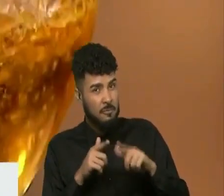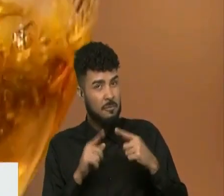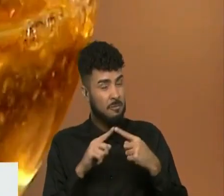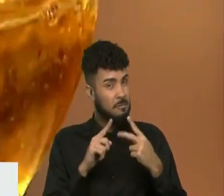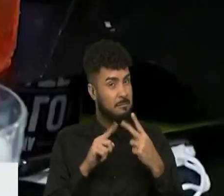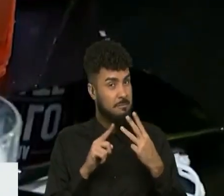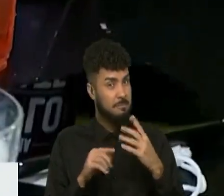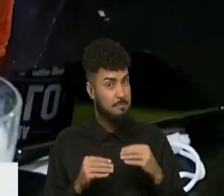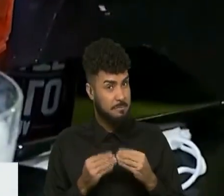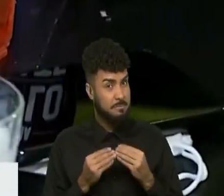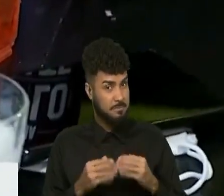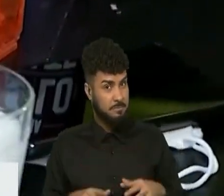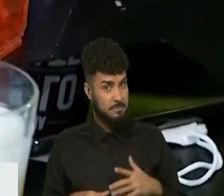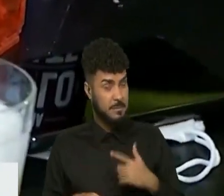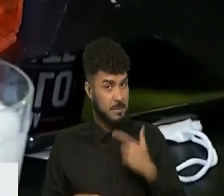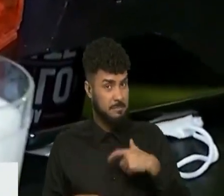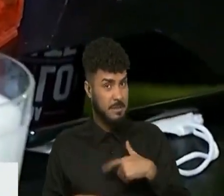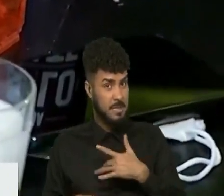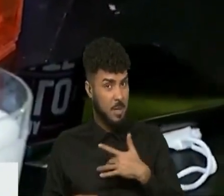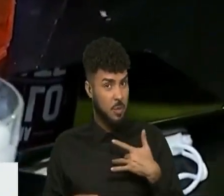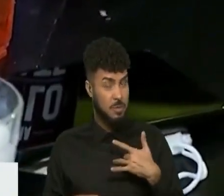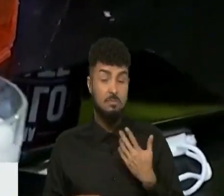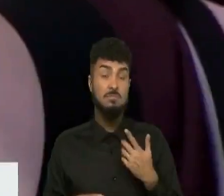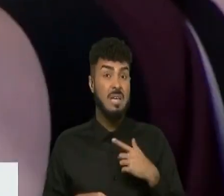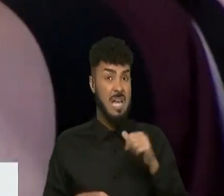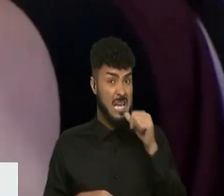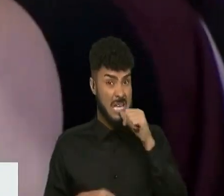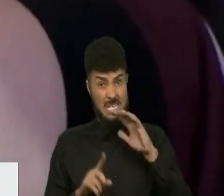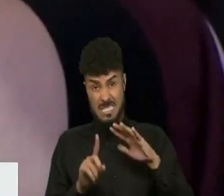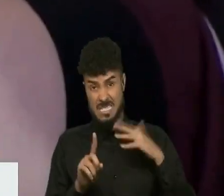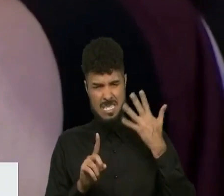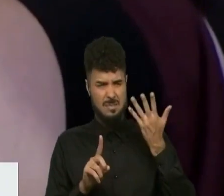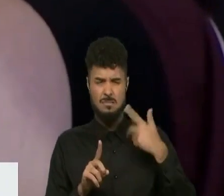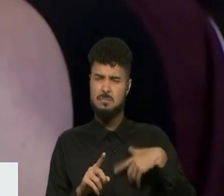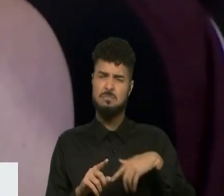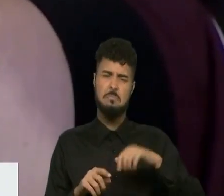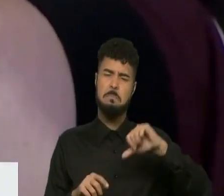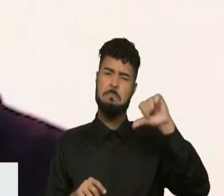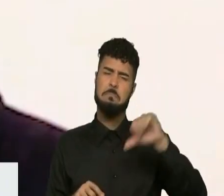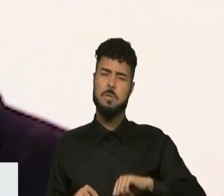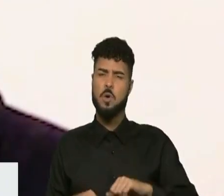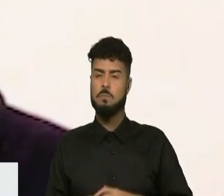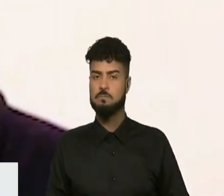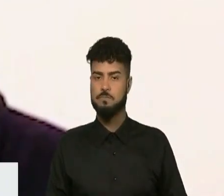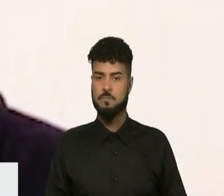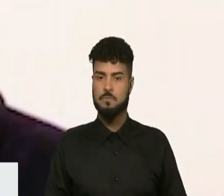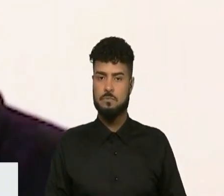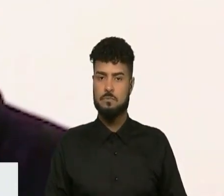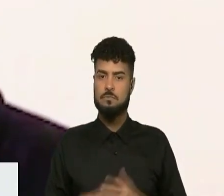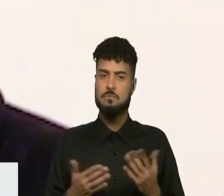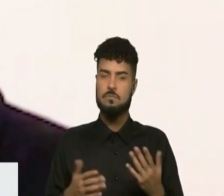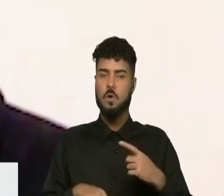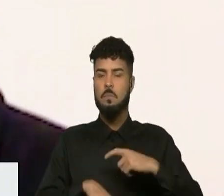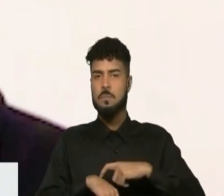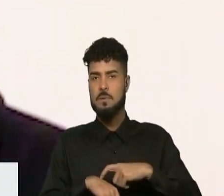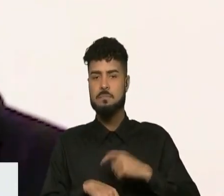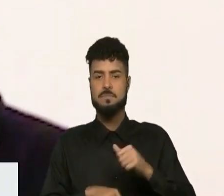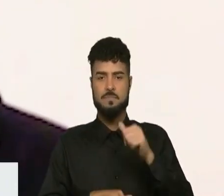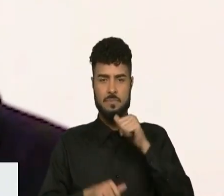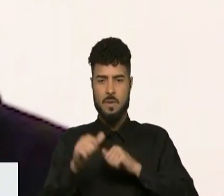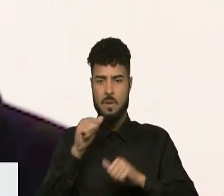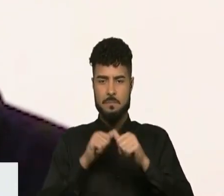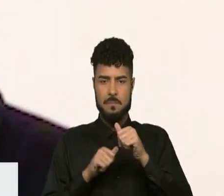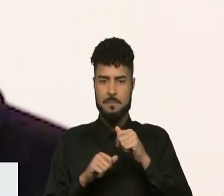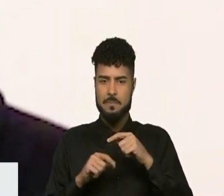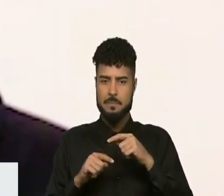para a saúde, quando consumido em excesso, os efeitos são ainda piores. Quando a gente bebe, naquela